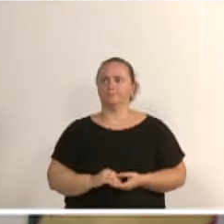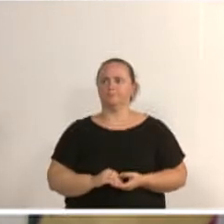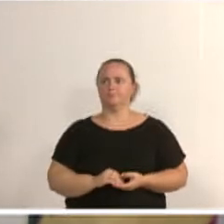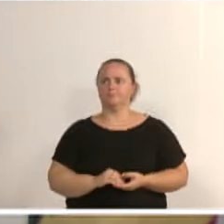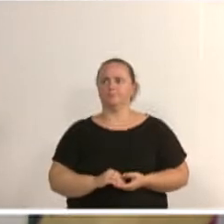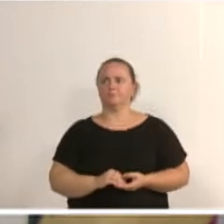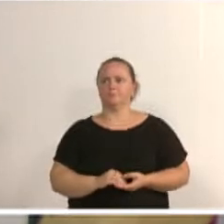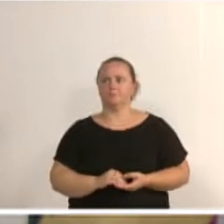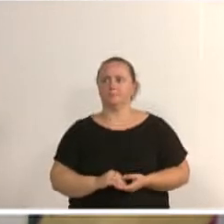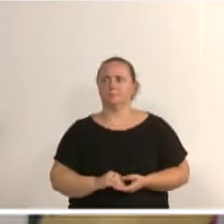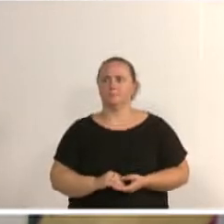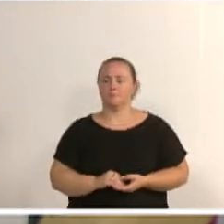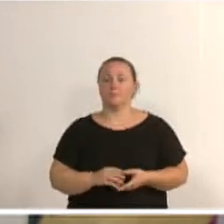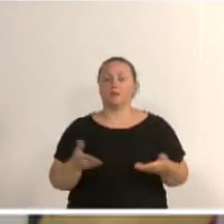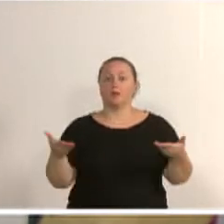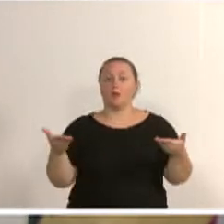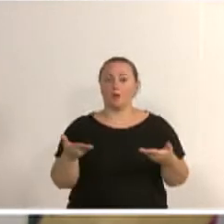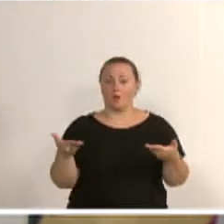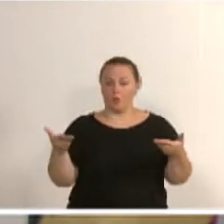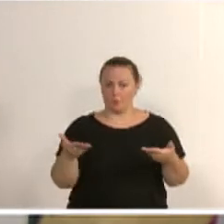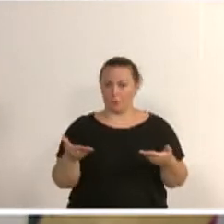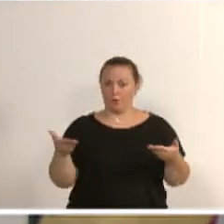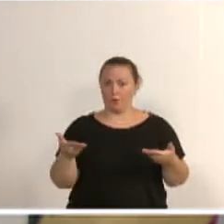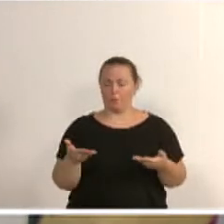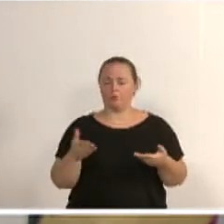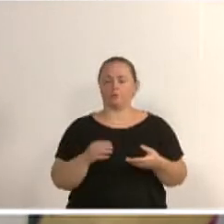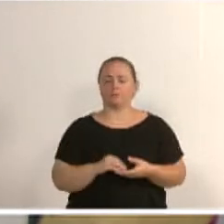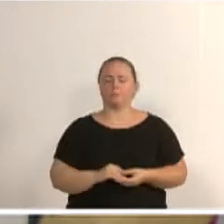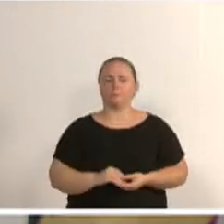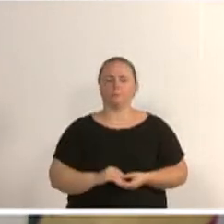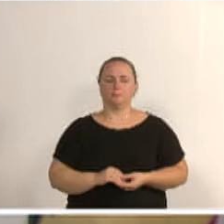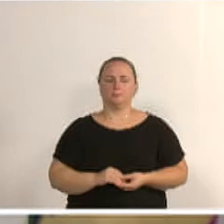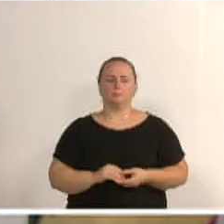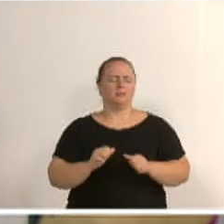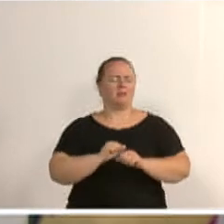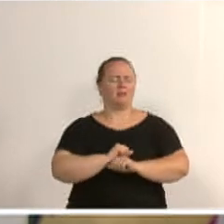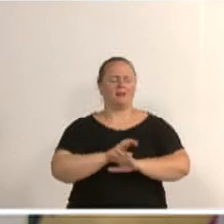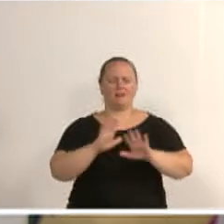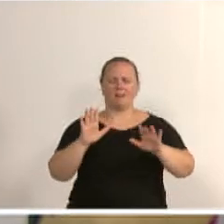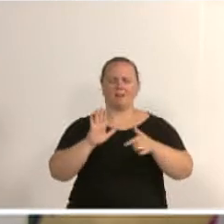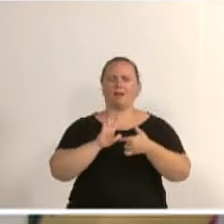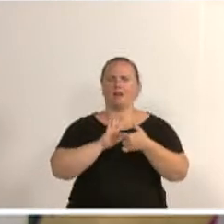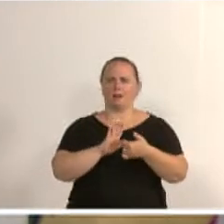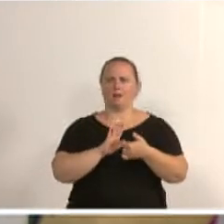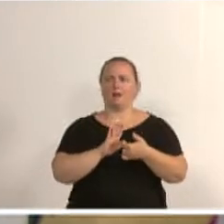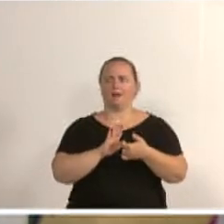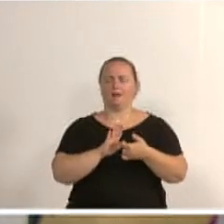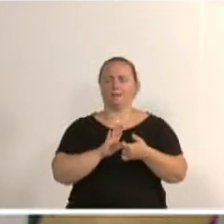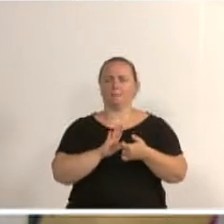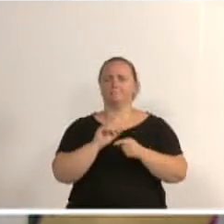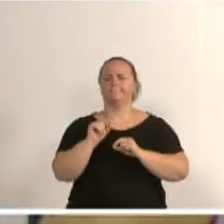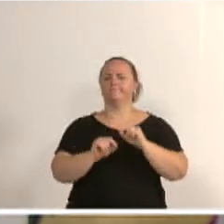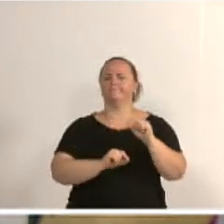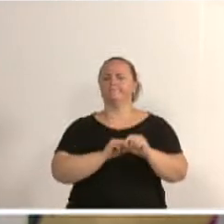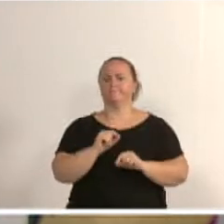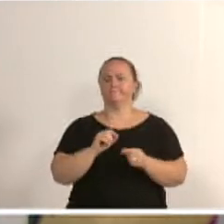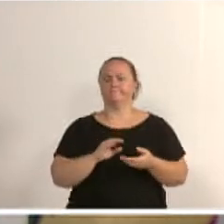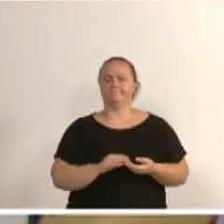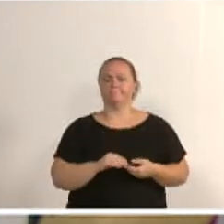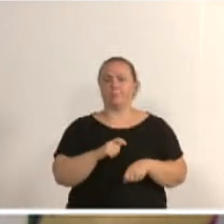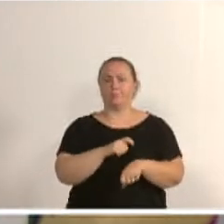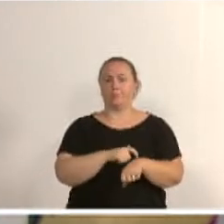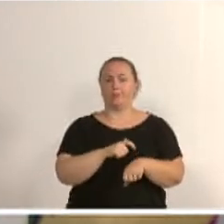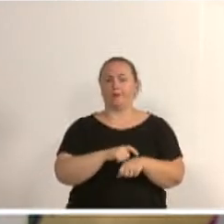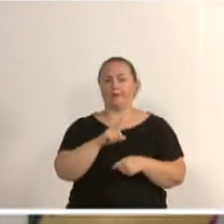Hoje, o que a gente está vendo e que ficou claro aqui, é que a gente está vendo menos ônibus,